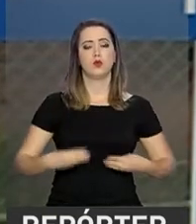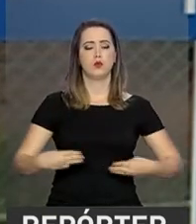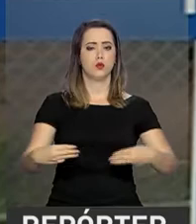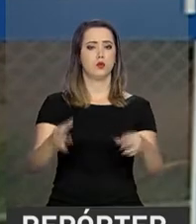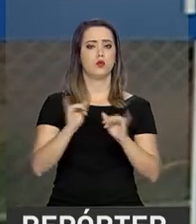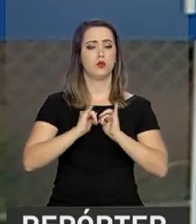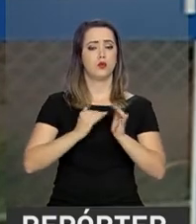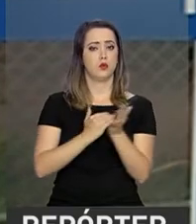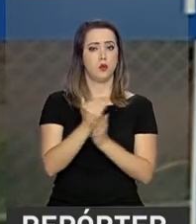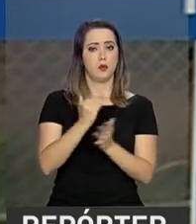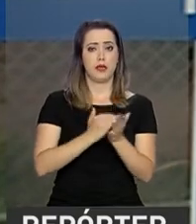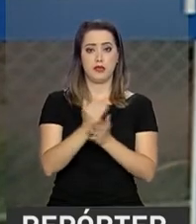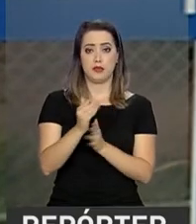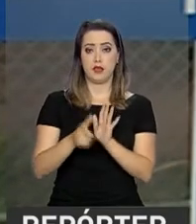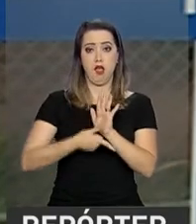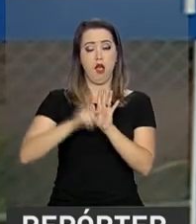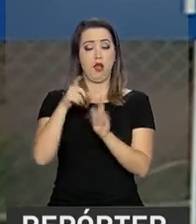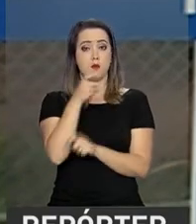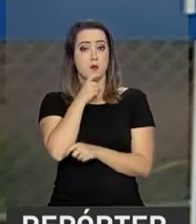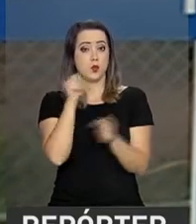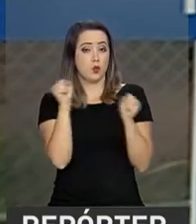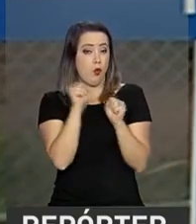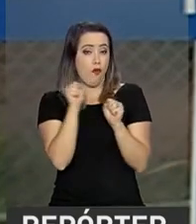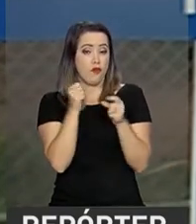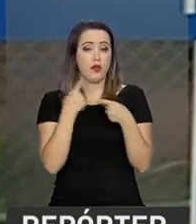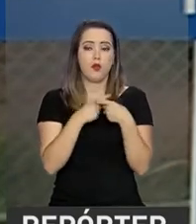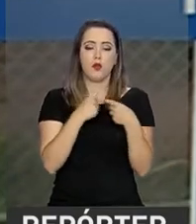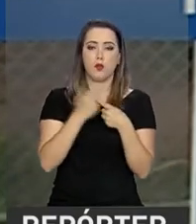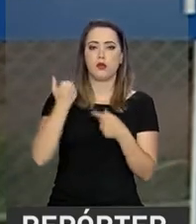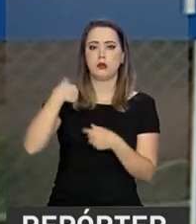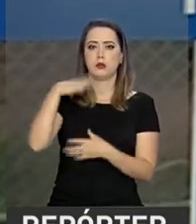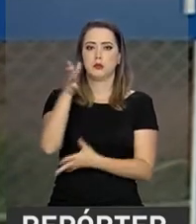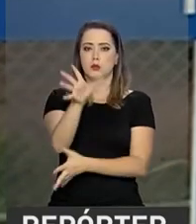começa a campanha geralmente um pouco antes do inverno, que é quando